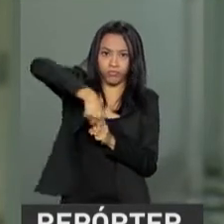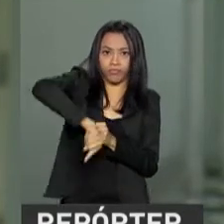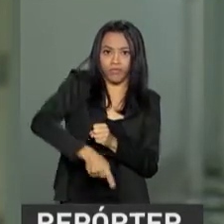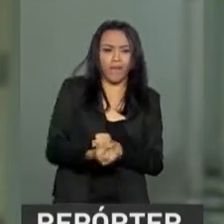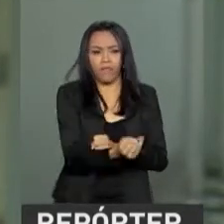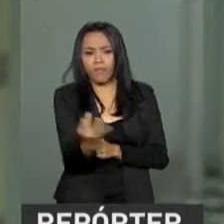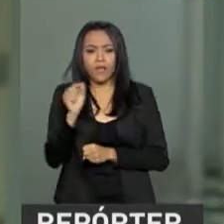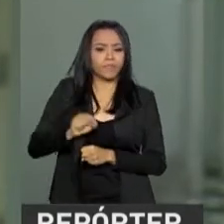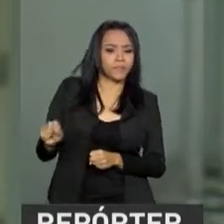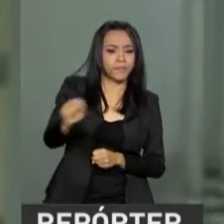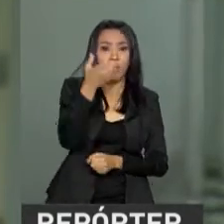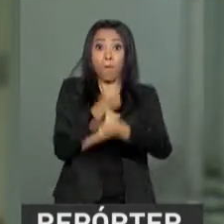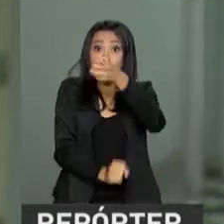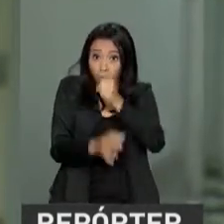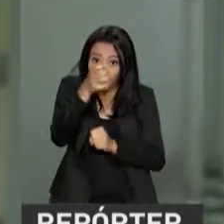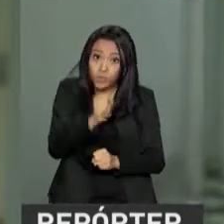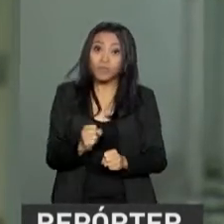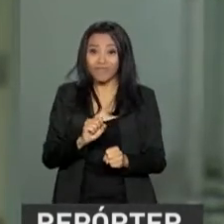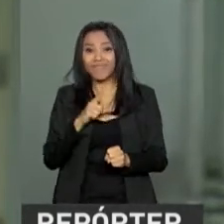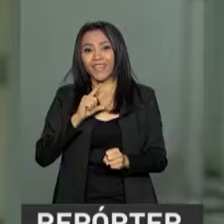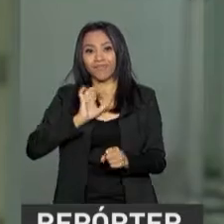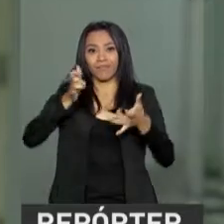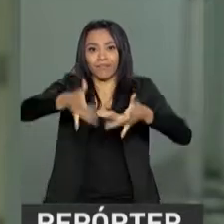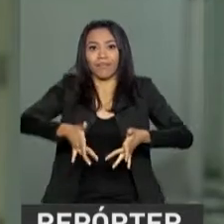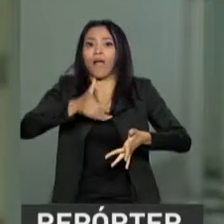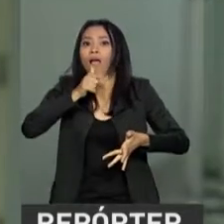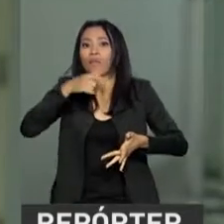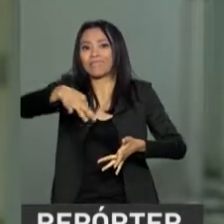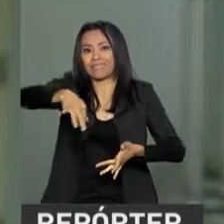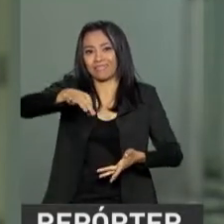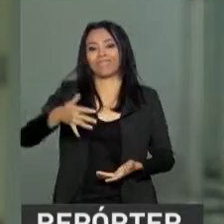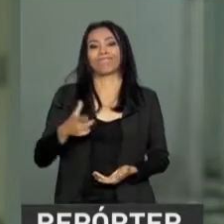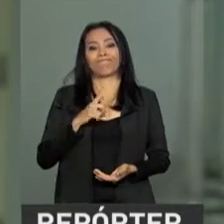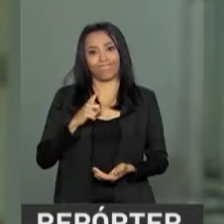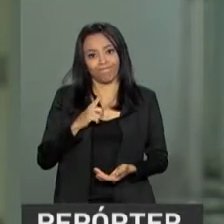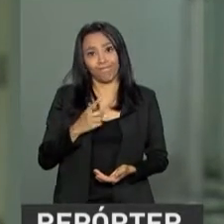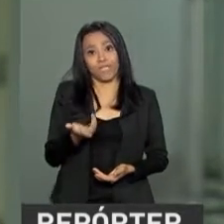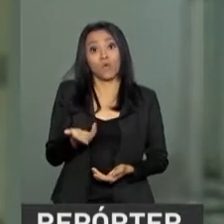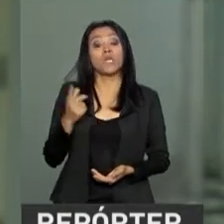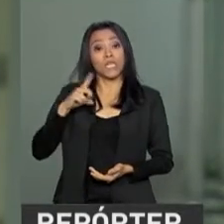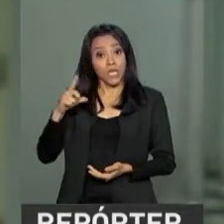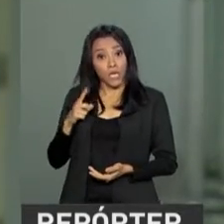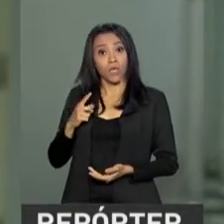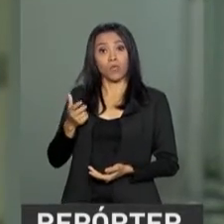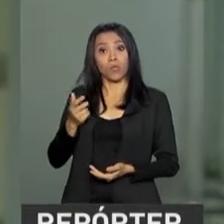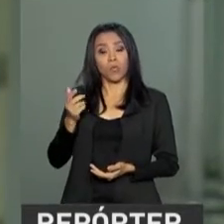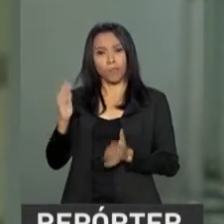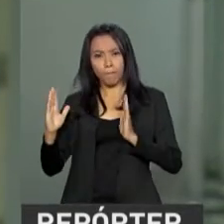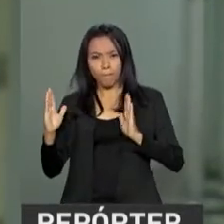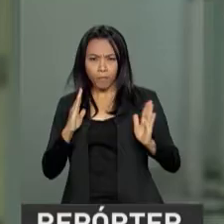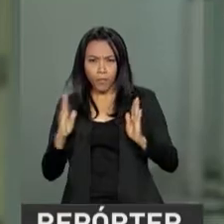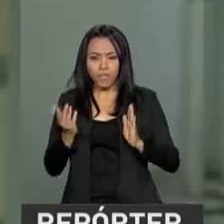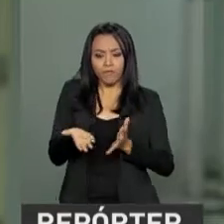expostos da região semi-árida eles vêm com água salgada então é um de sinalizador que torna